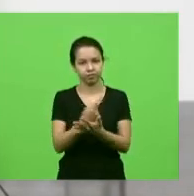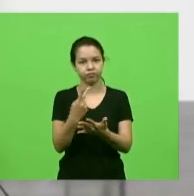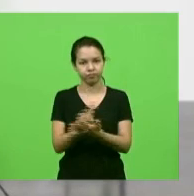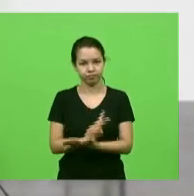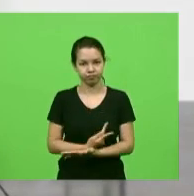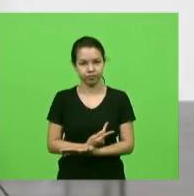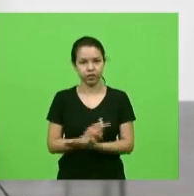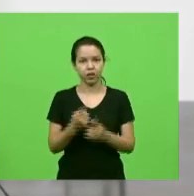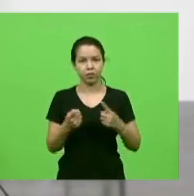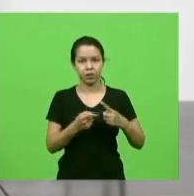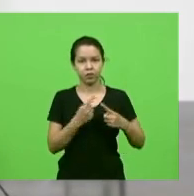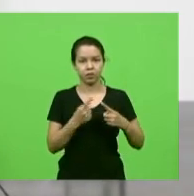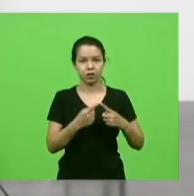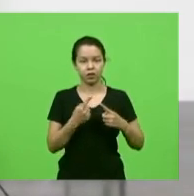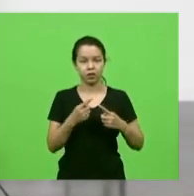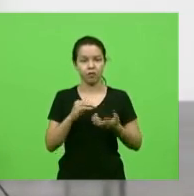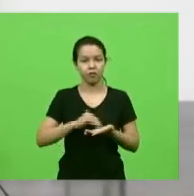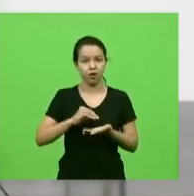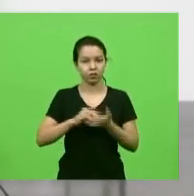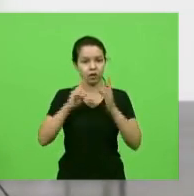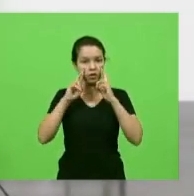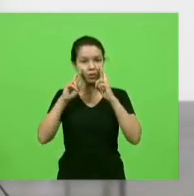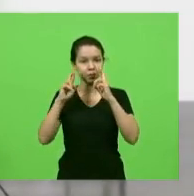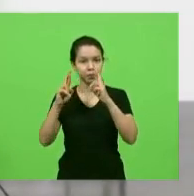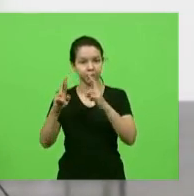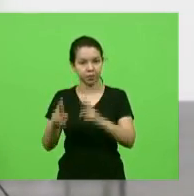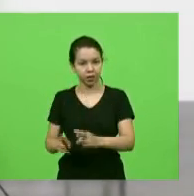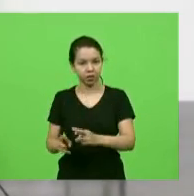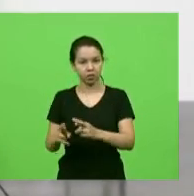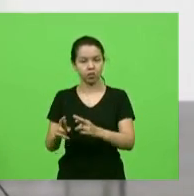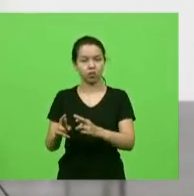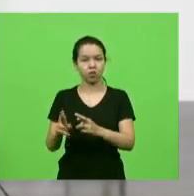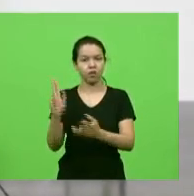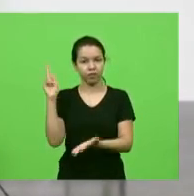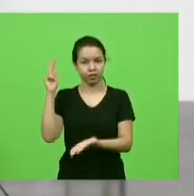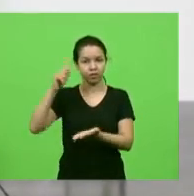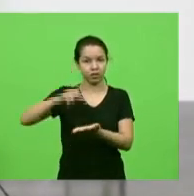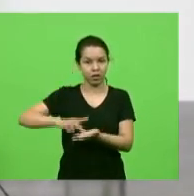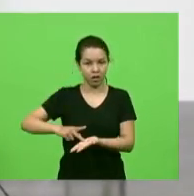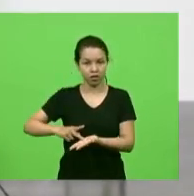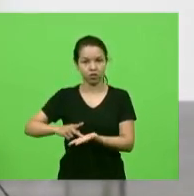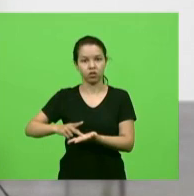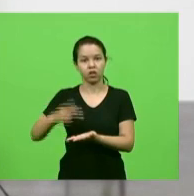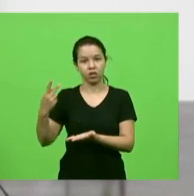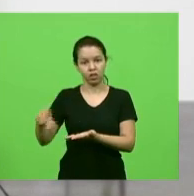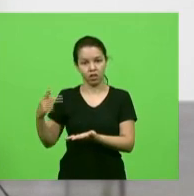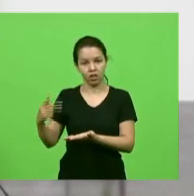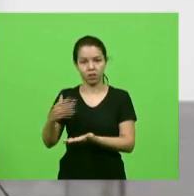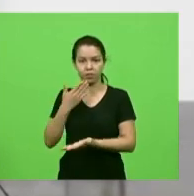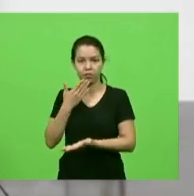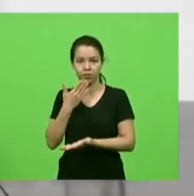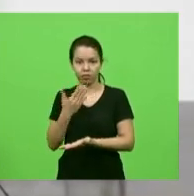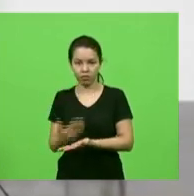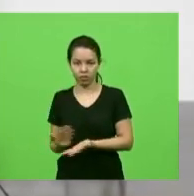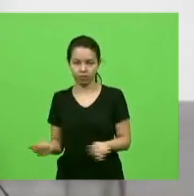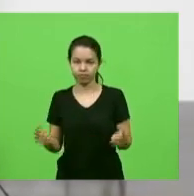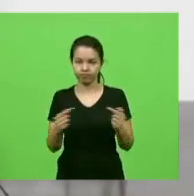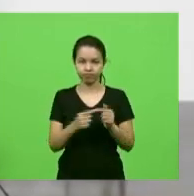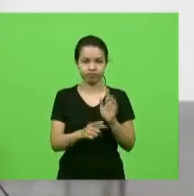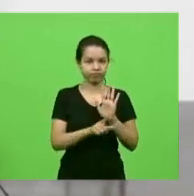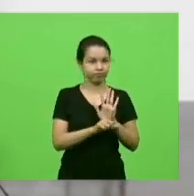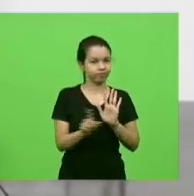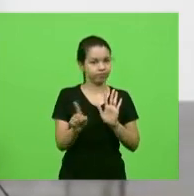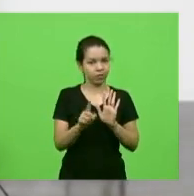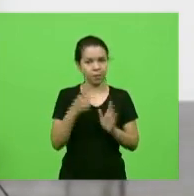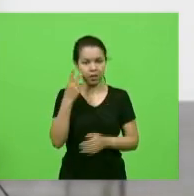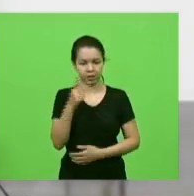à legitimidade do peticionante, que aqui não atua como parlamentar, só como parlamentar, mas como cidadão comum.